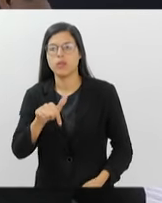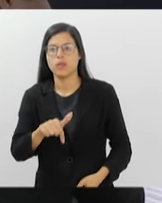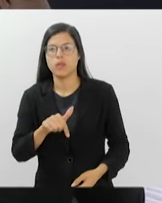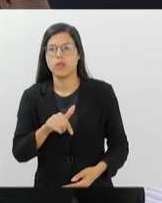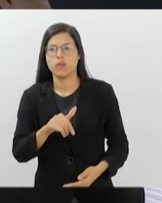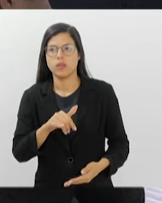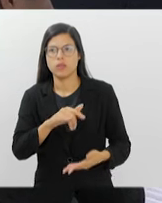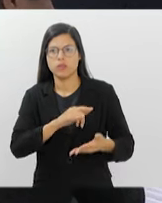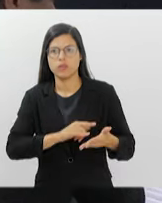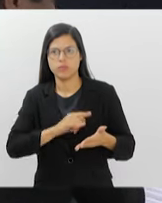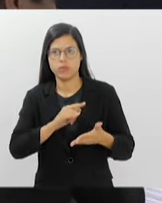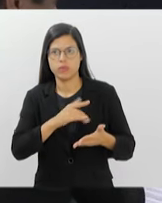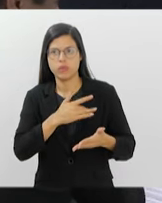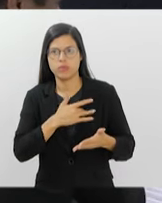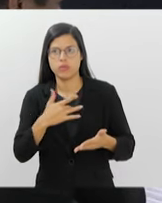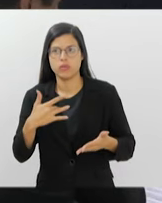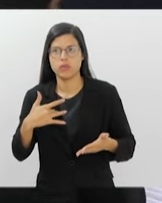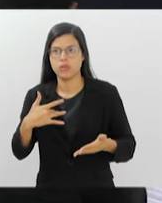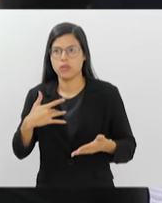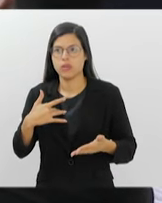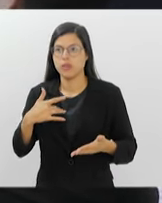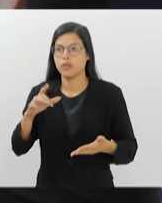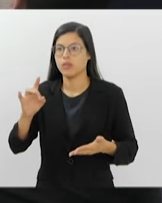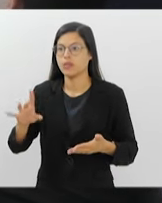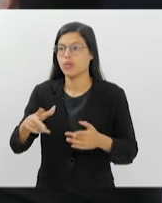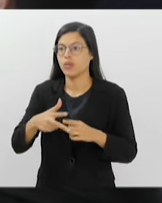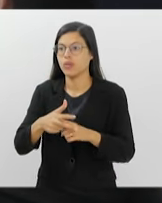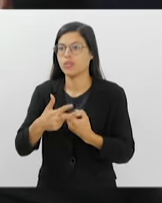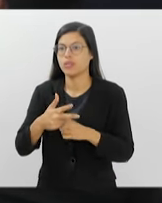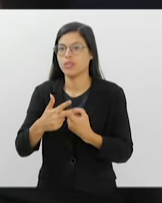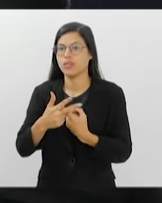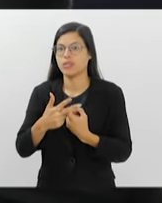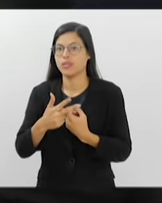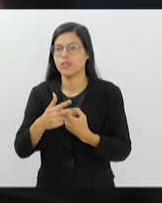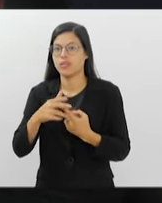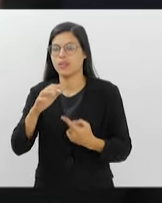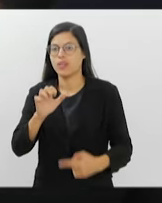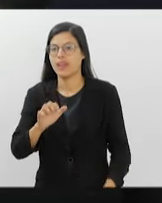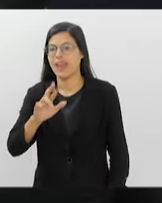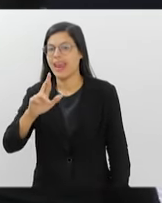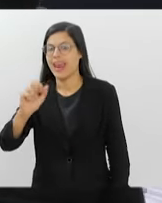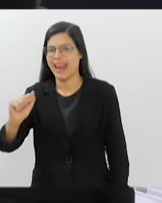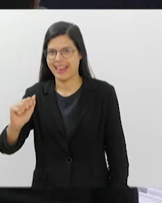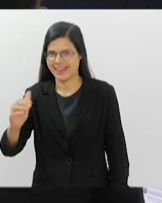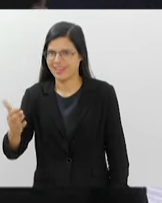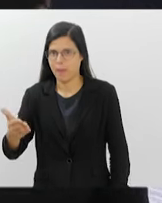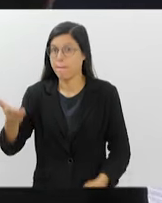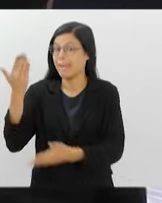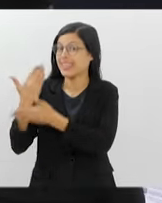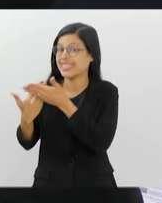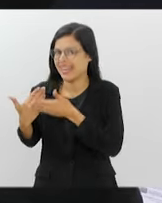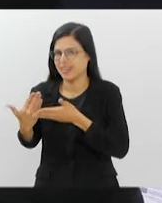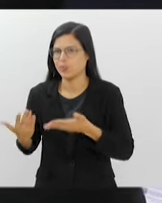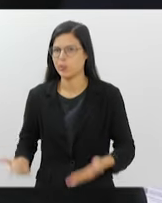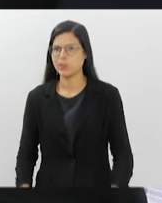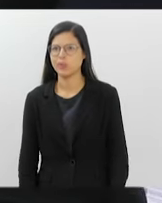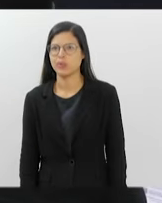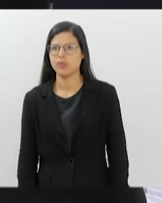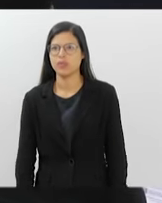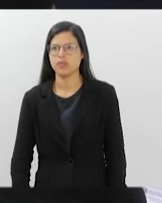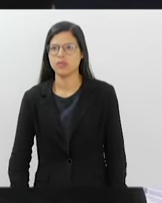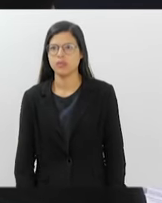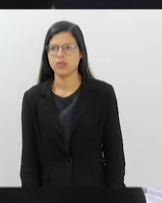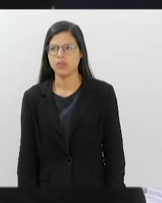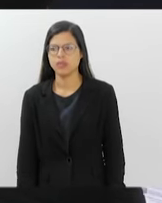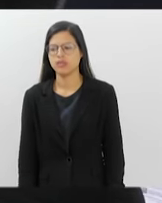retificando era com você era Desculpa eu não tô me acostumando verdade mas é Enem cargo do bombeiro do